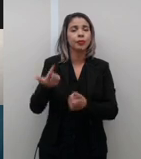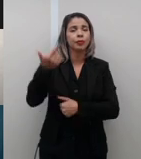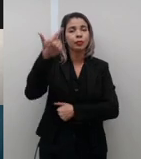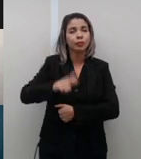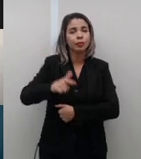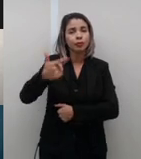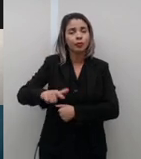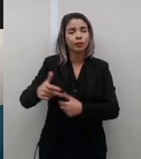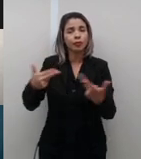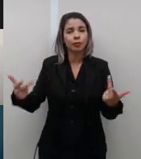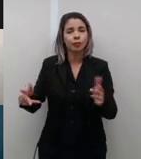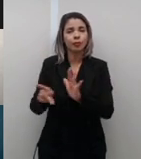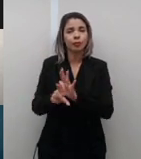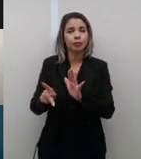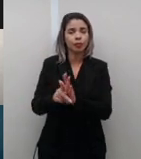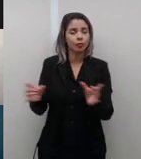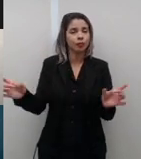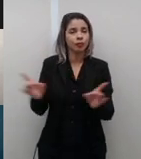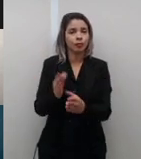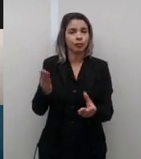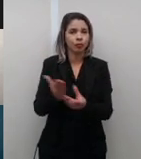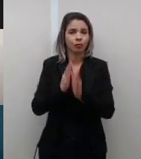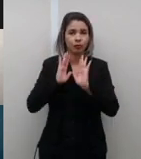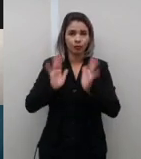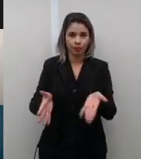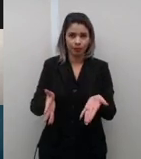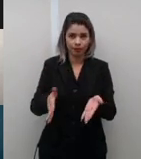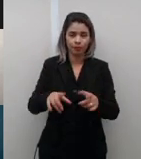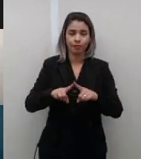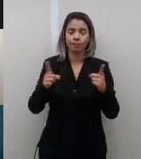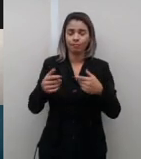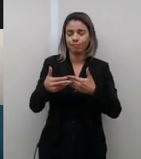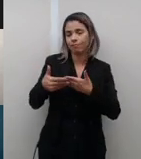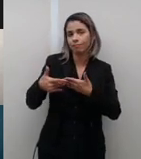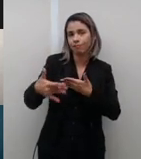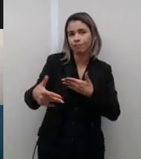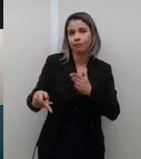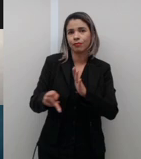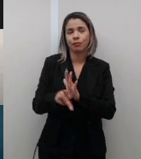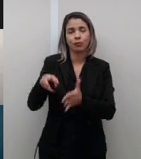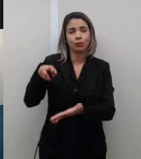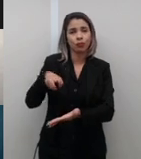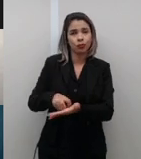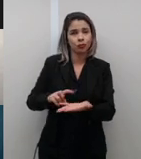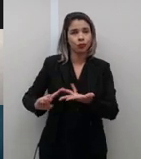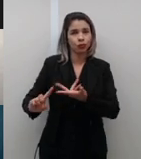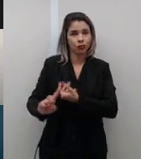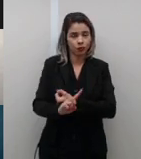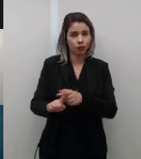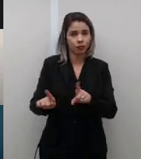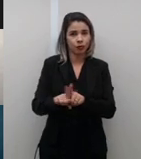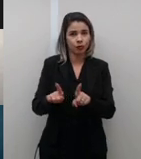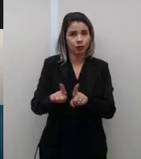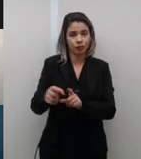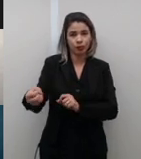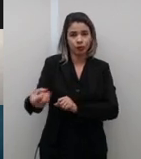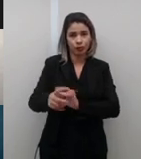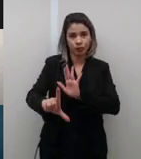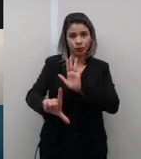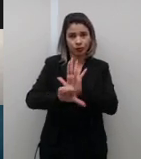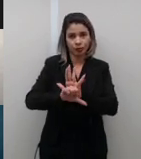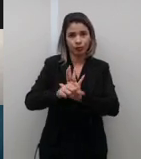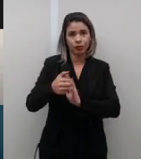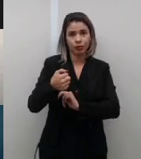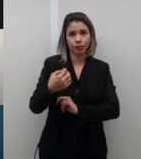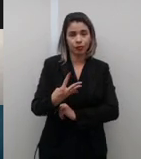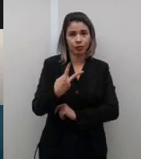nem tampouco durante o processo de execução das penas e seus incidentes. 3. A nova lei, 14.230